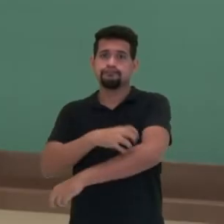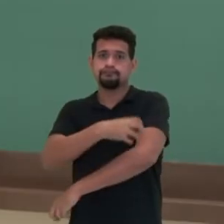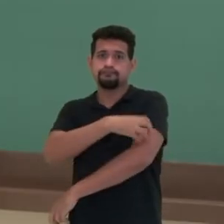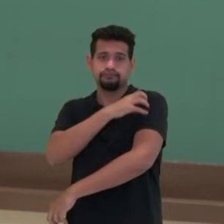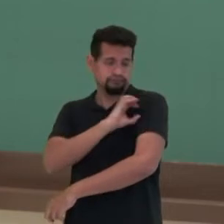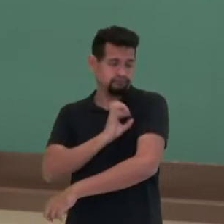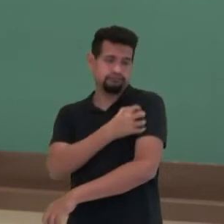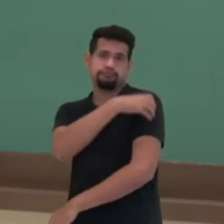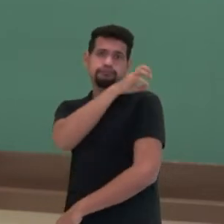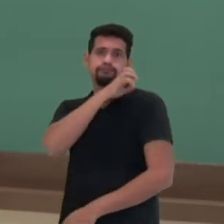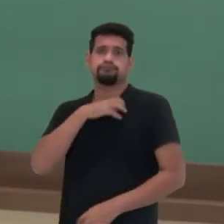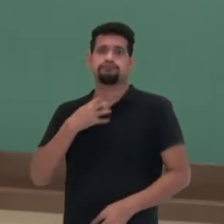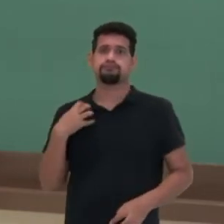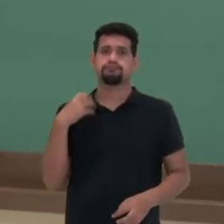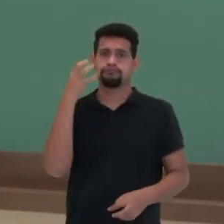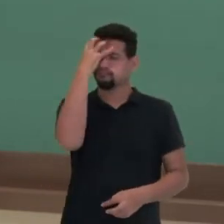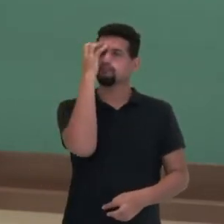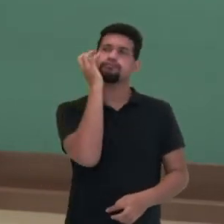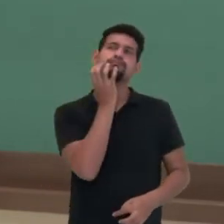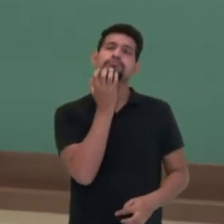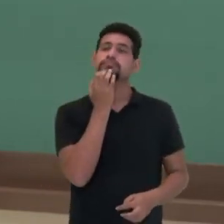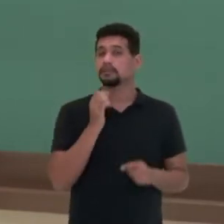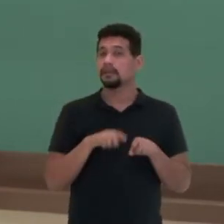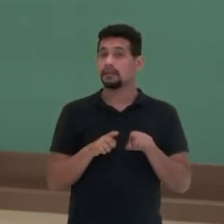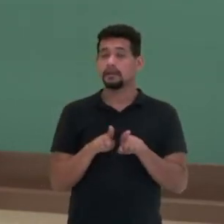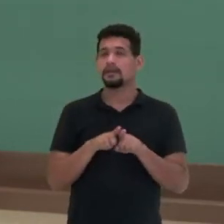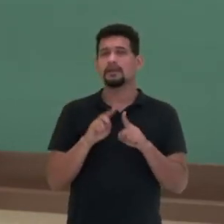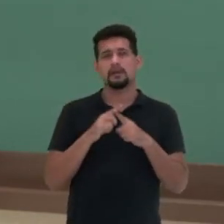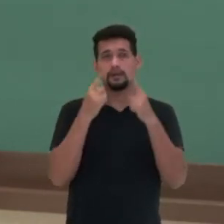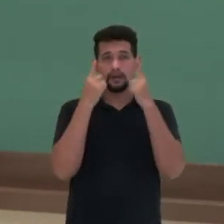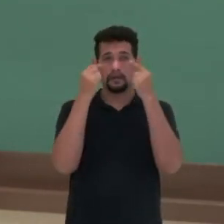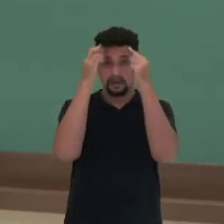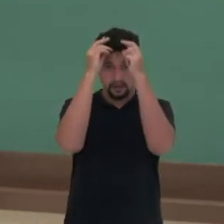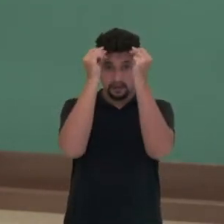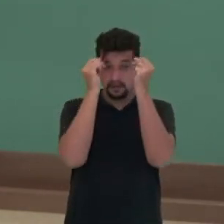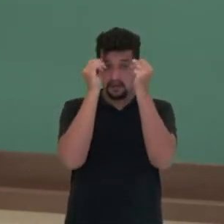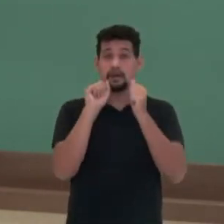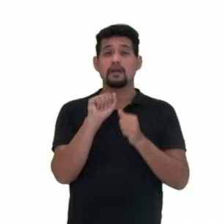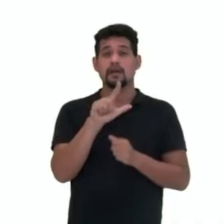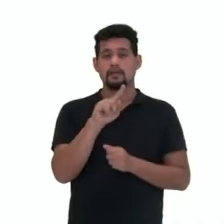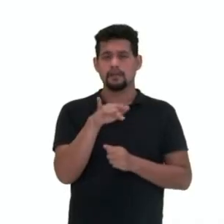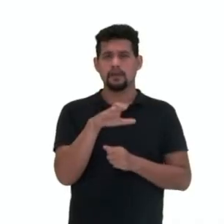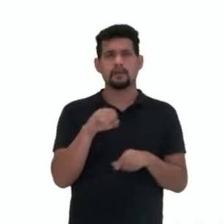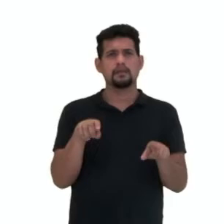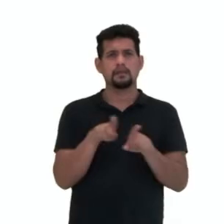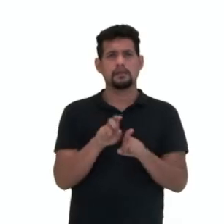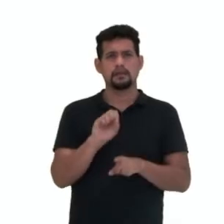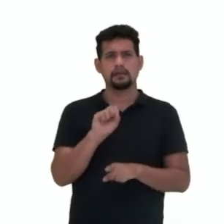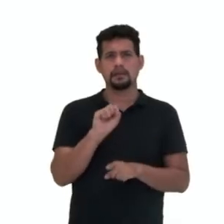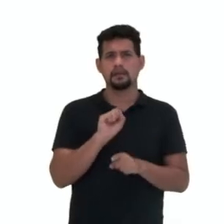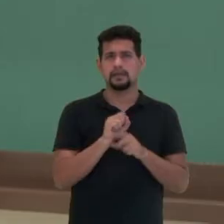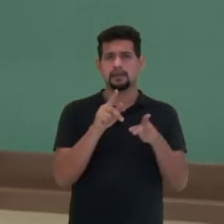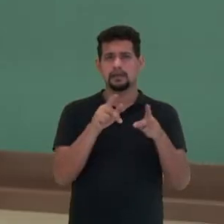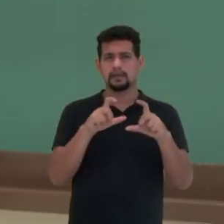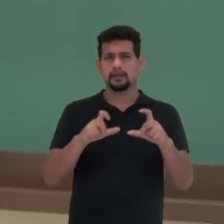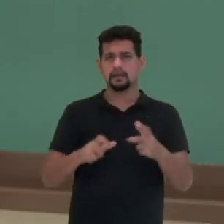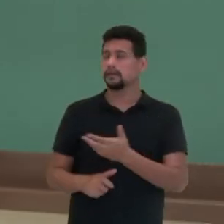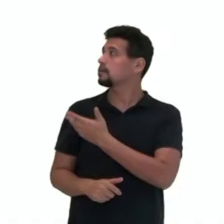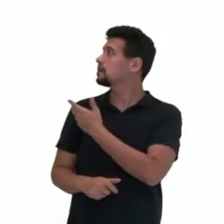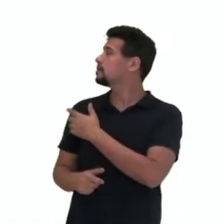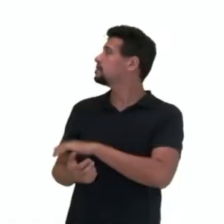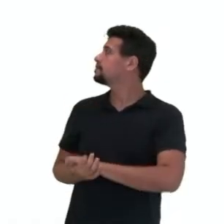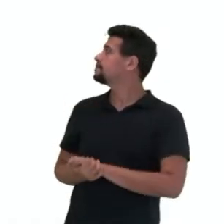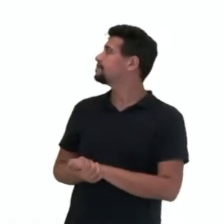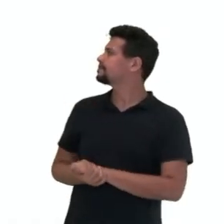fica bem clarinha, a pele clarinha, os olhos claros, o cabelo claro, né. Dermatite atópica, observe nessa imagem aqui das